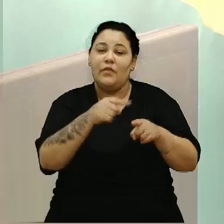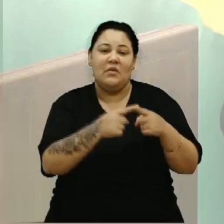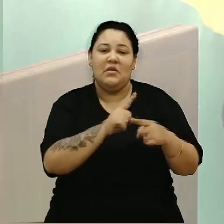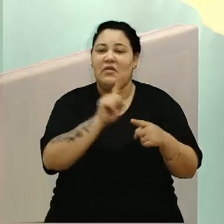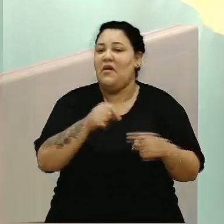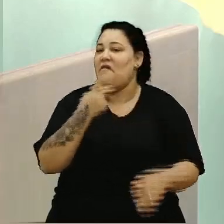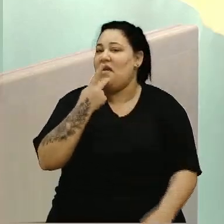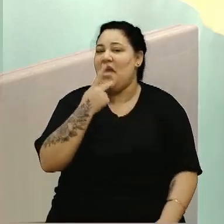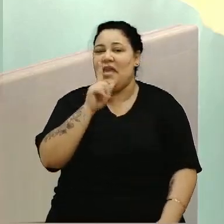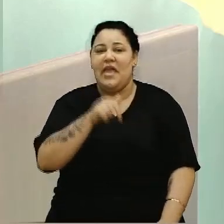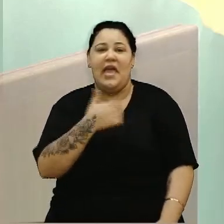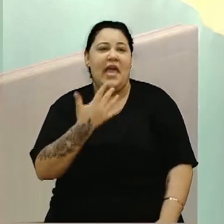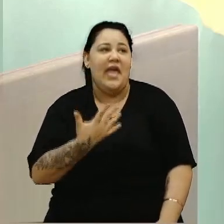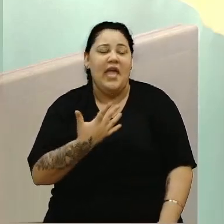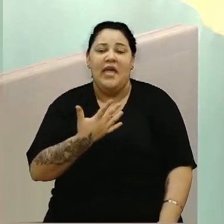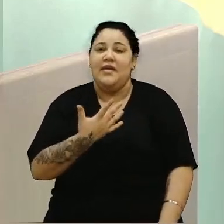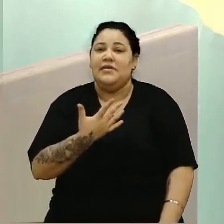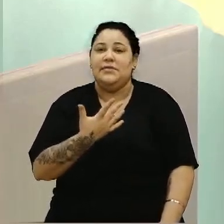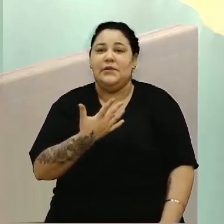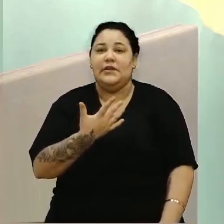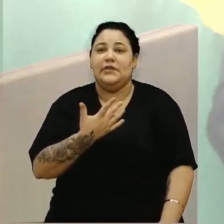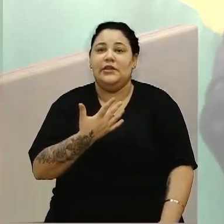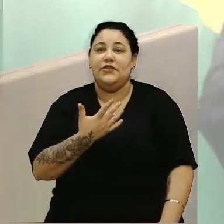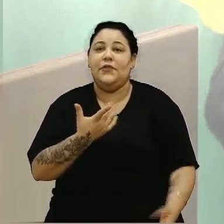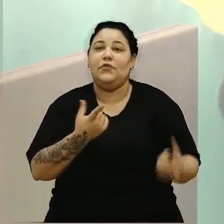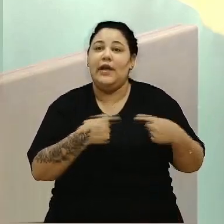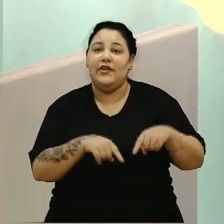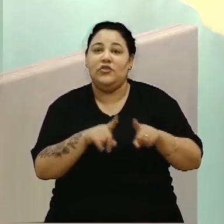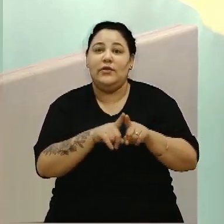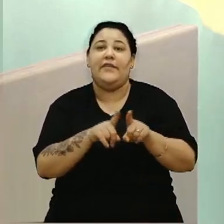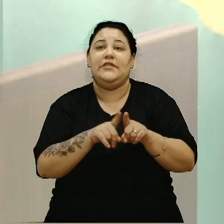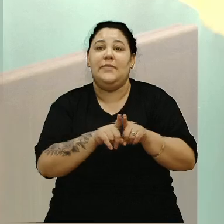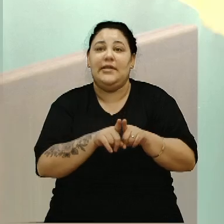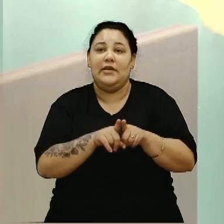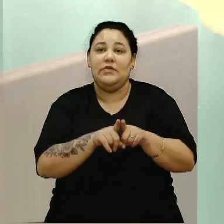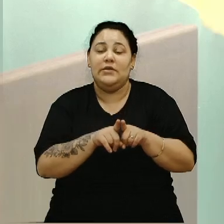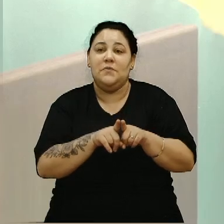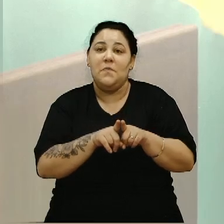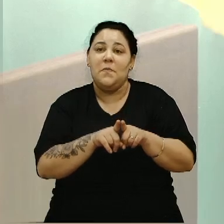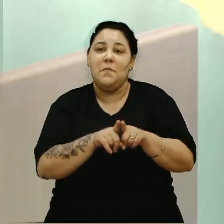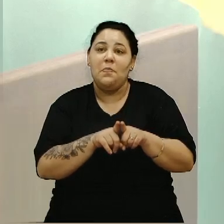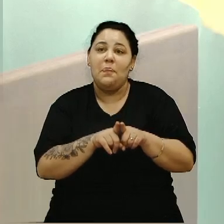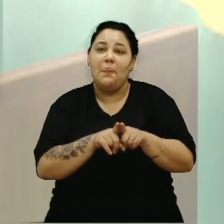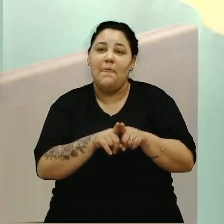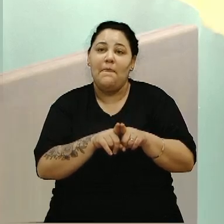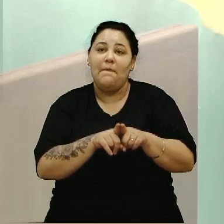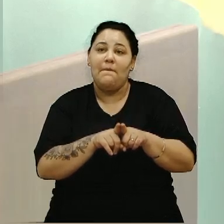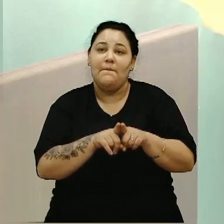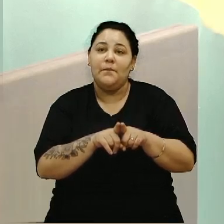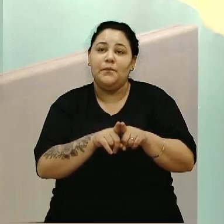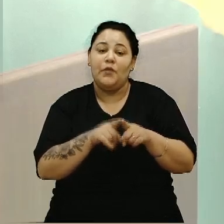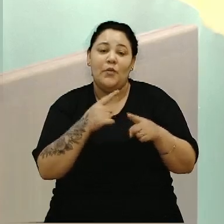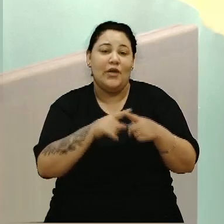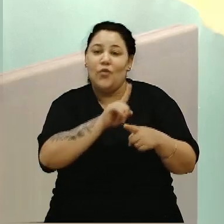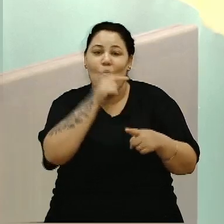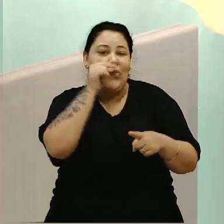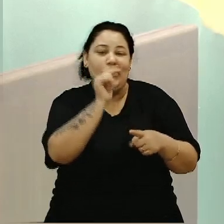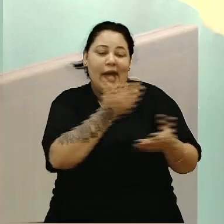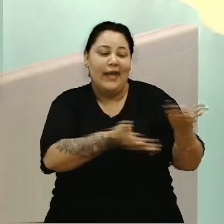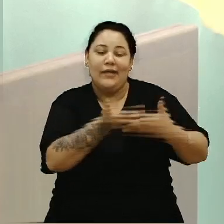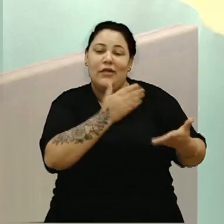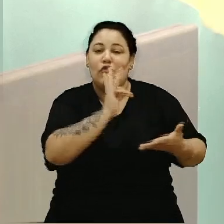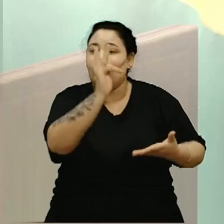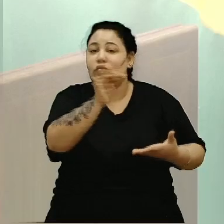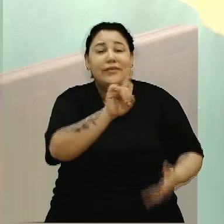galeria, no início da Romano Fachin, vai dar conta no futuro.